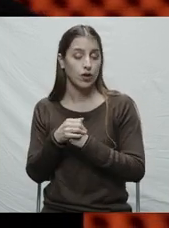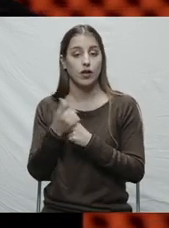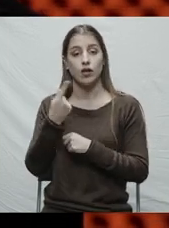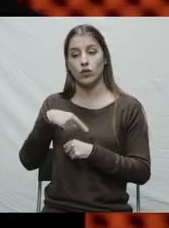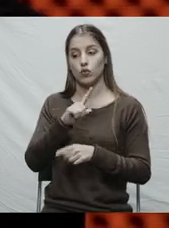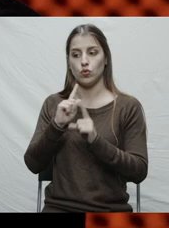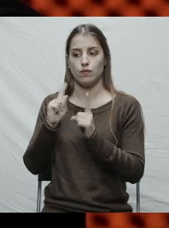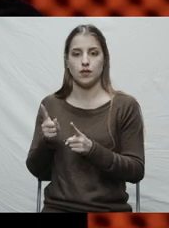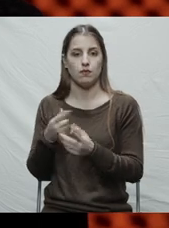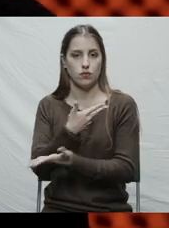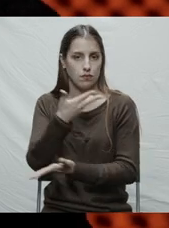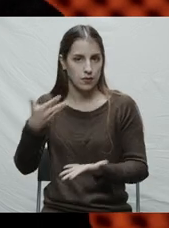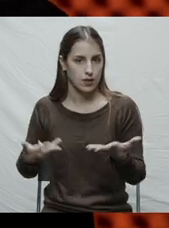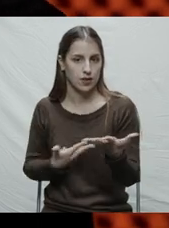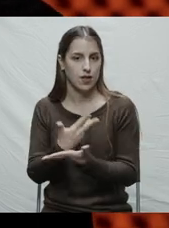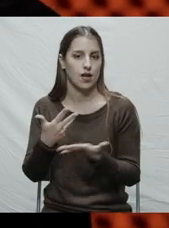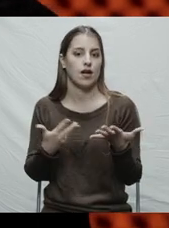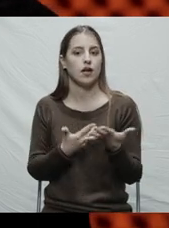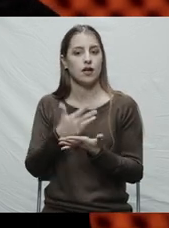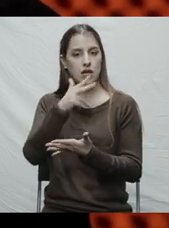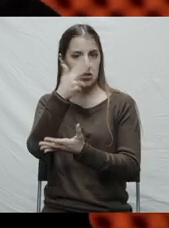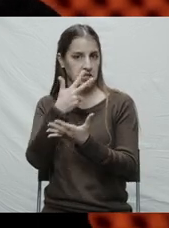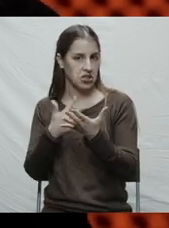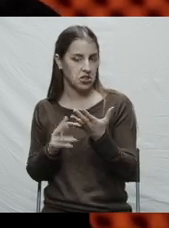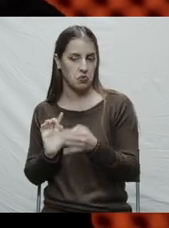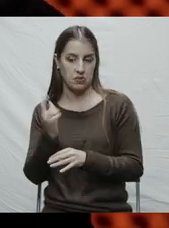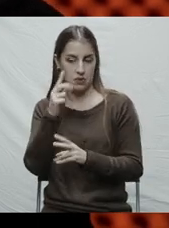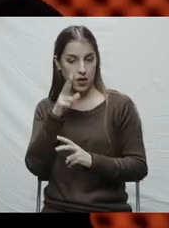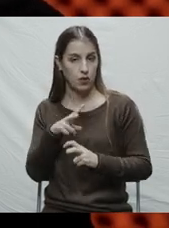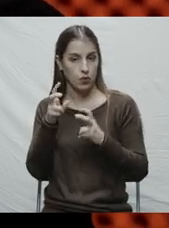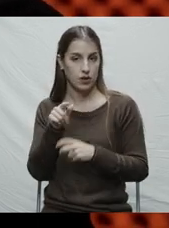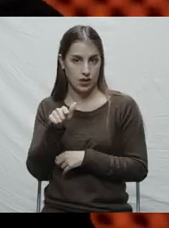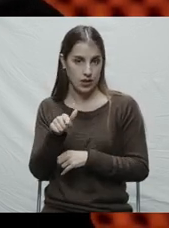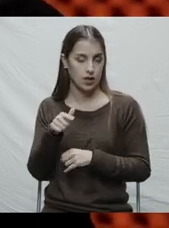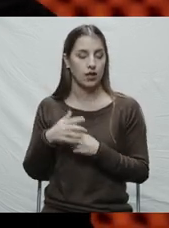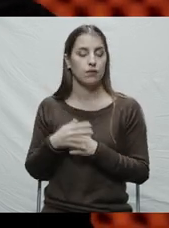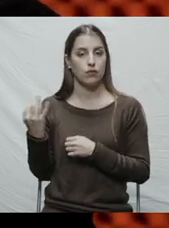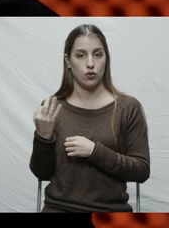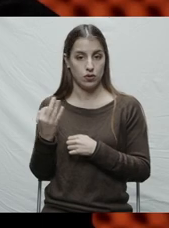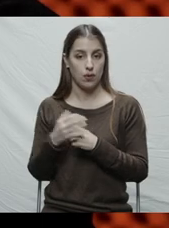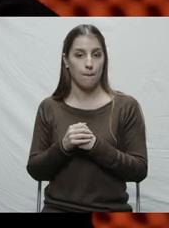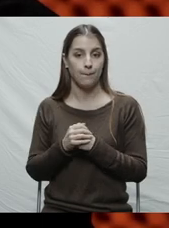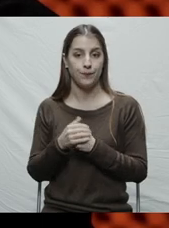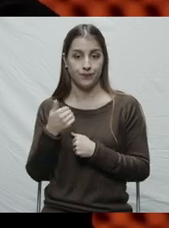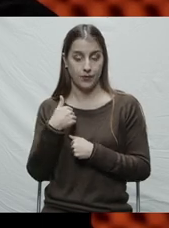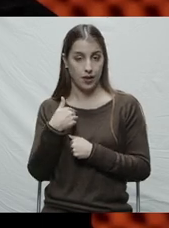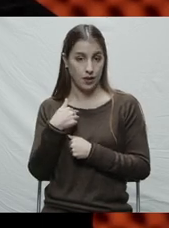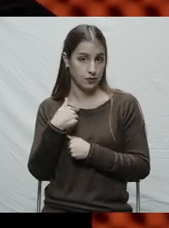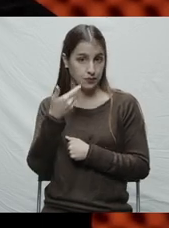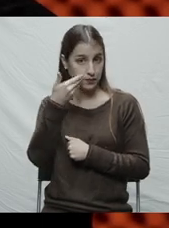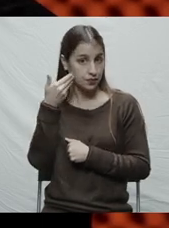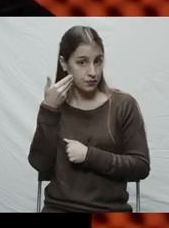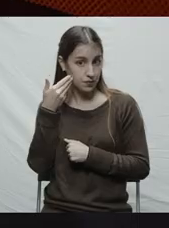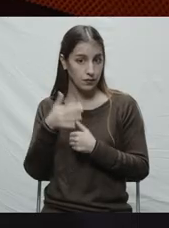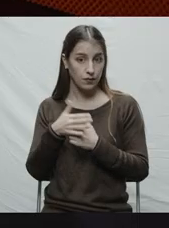partilhar questões artísticas. Portanto, o primeiro encontro dá-se mais ou menos nessa época, nesse contexto aqui no Porto. E eu, muito cedo, partilhei